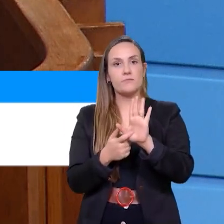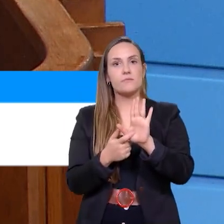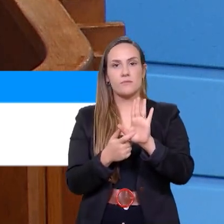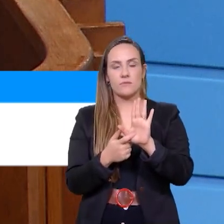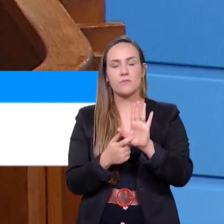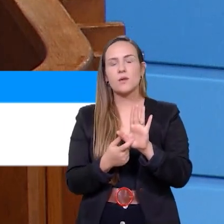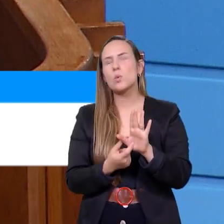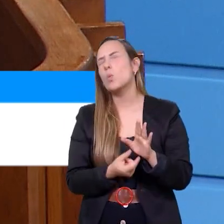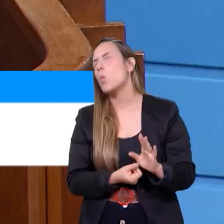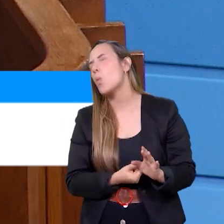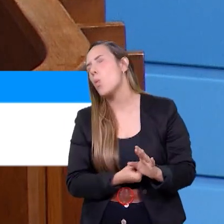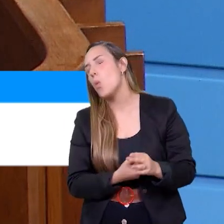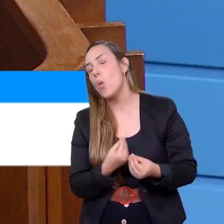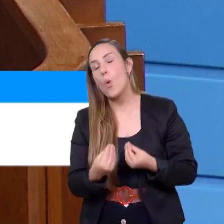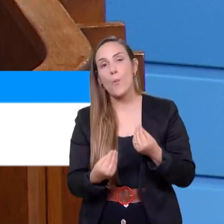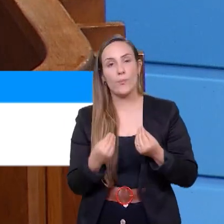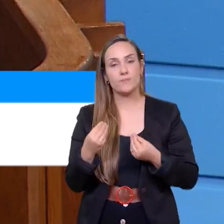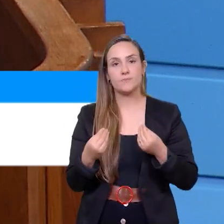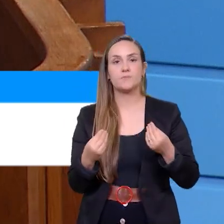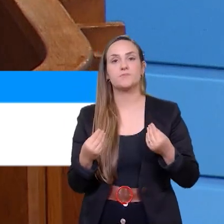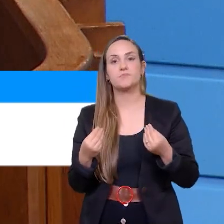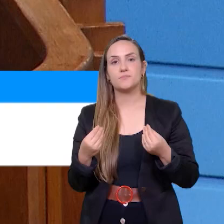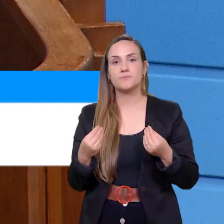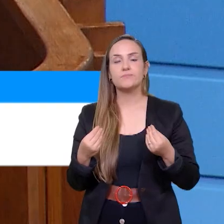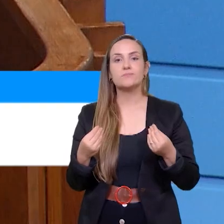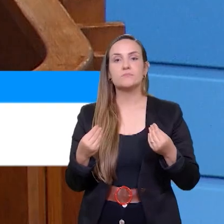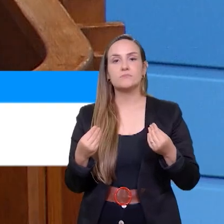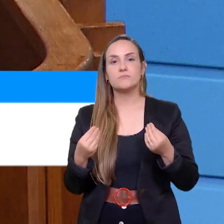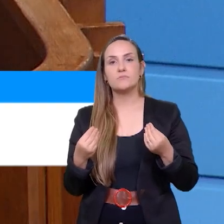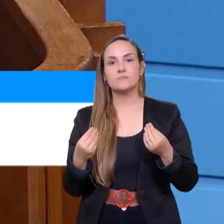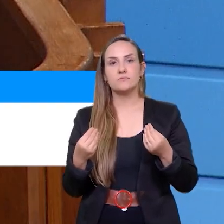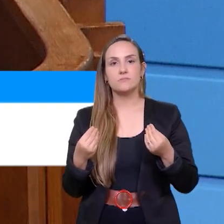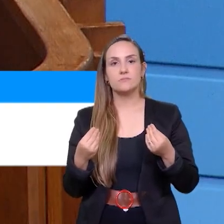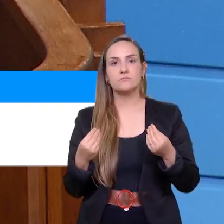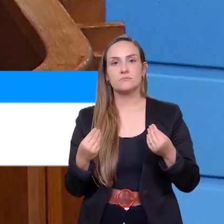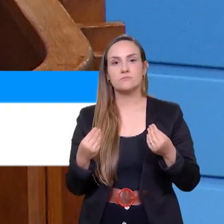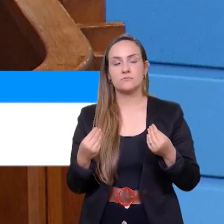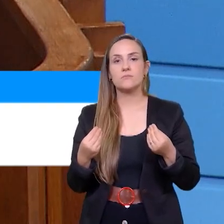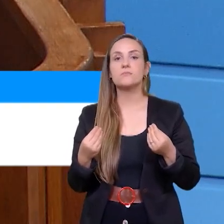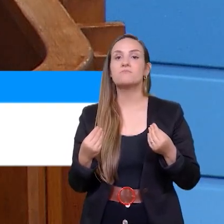que mostram as quantas andam a questão